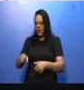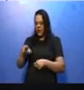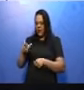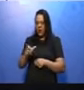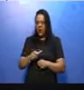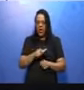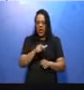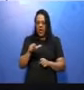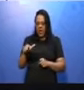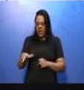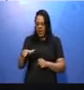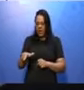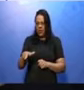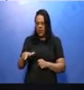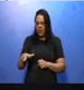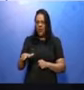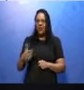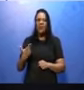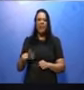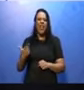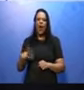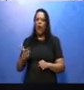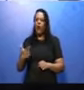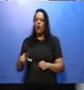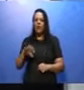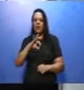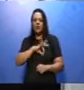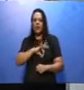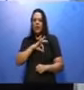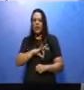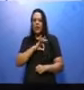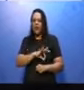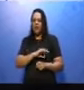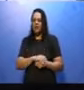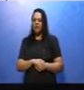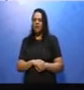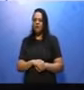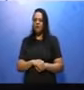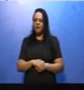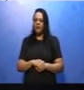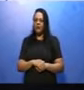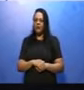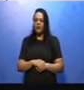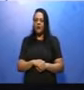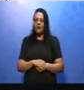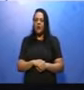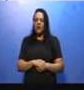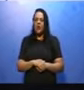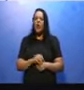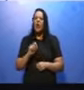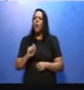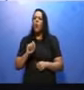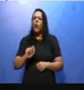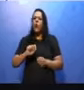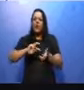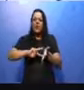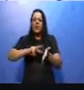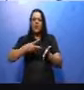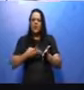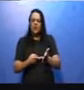não recebem salários. Quero dizer que todos os jogadores que são